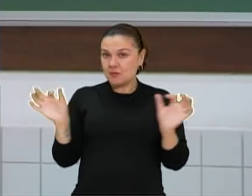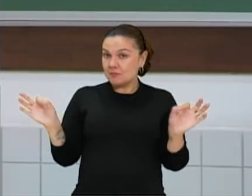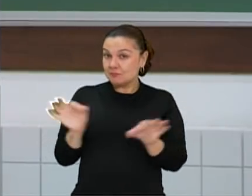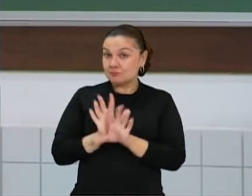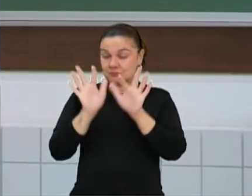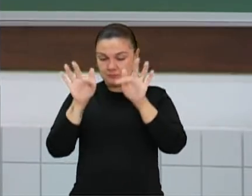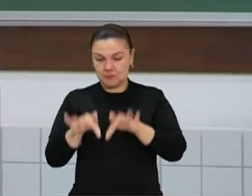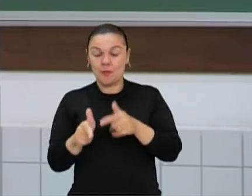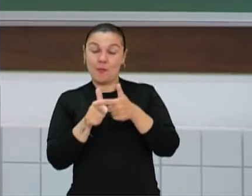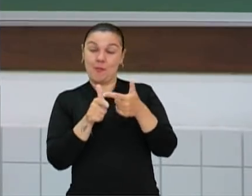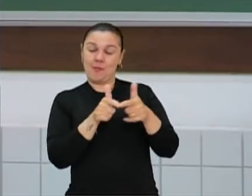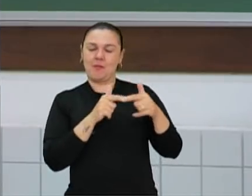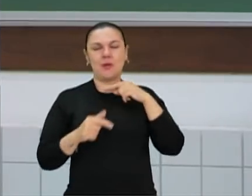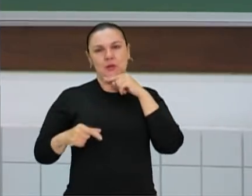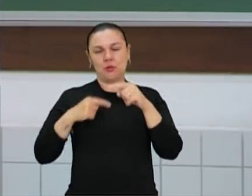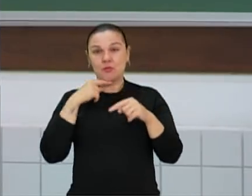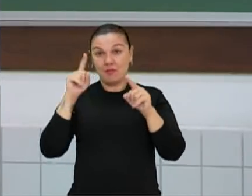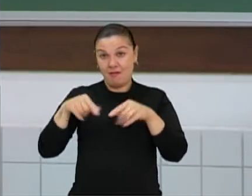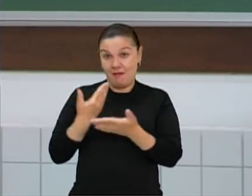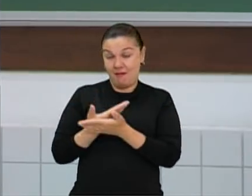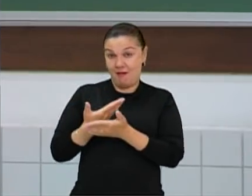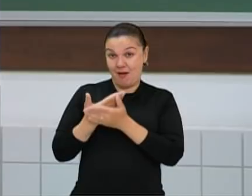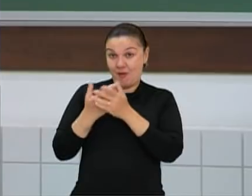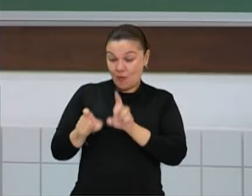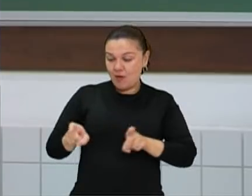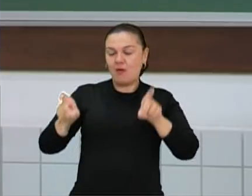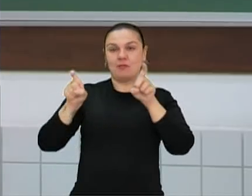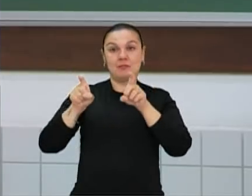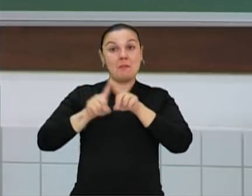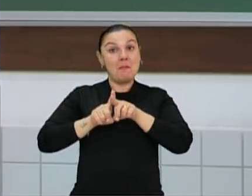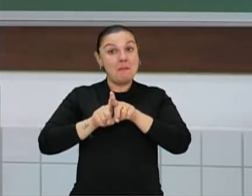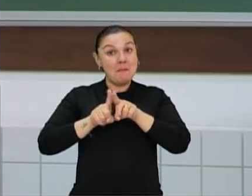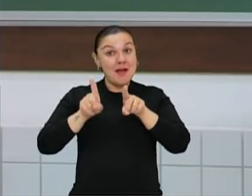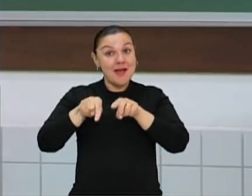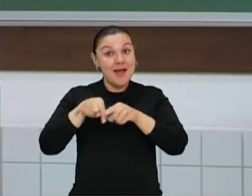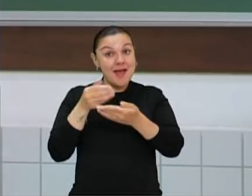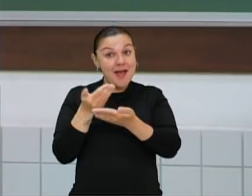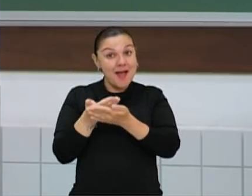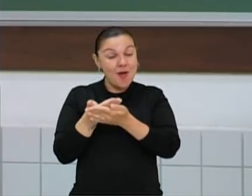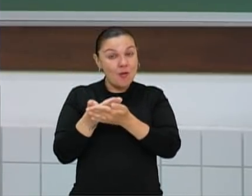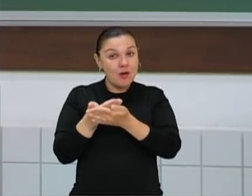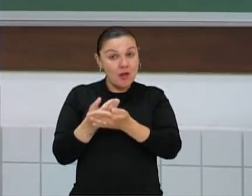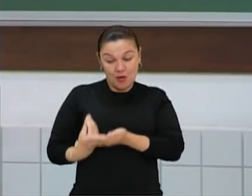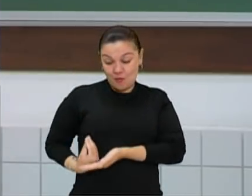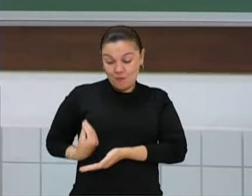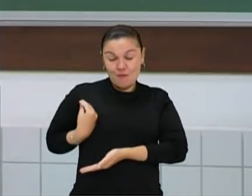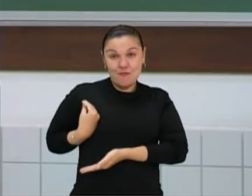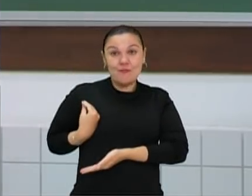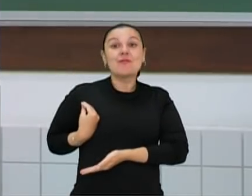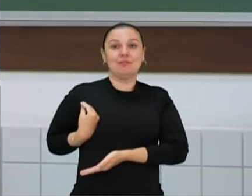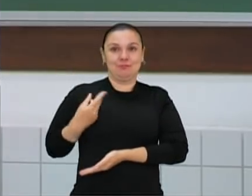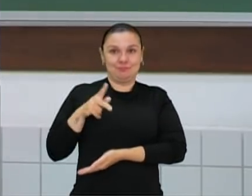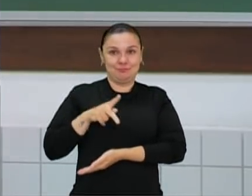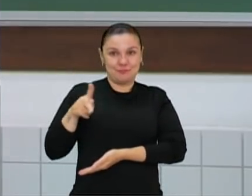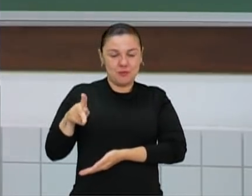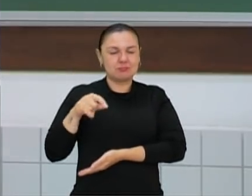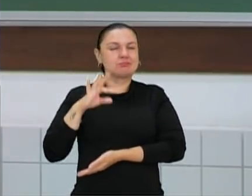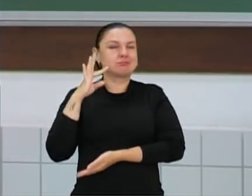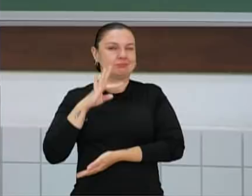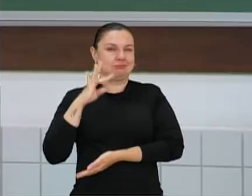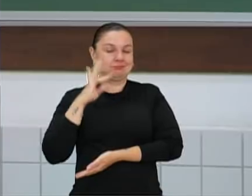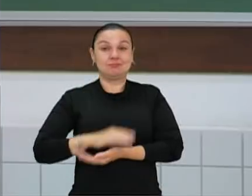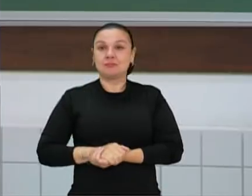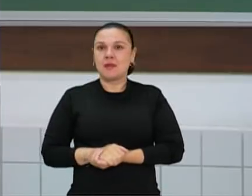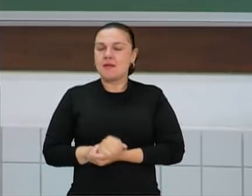é uma aula virtual, online, mas é uma aula ao vivo com o seu professor. Bem bacana,